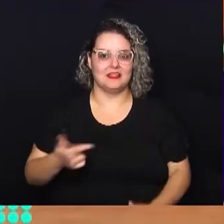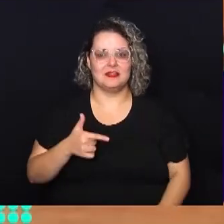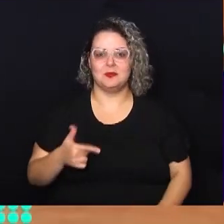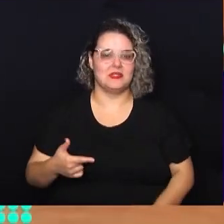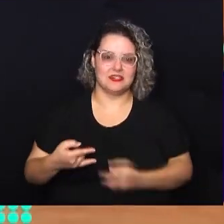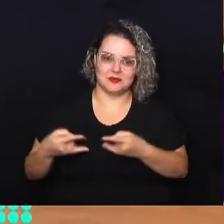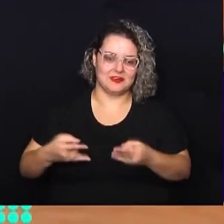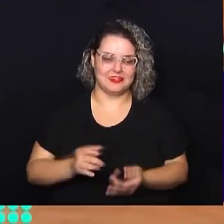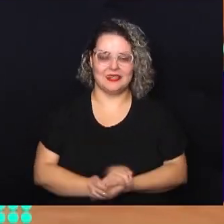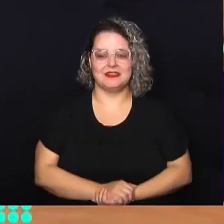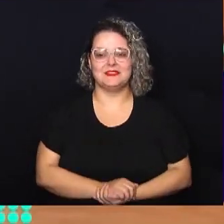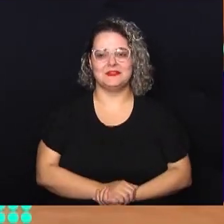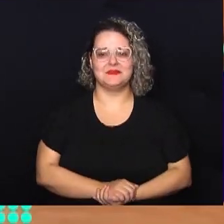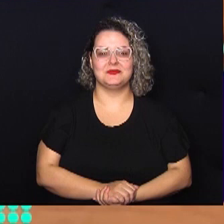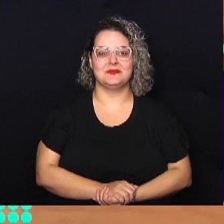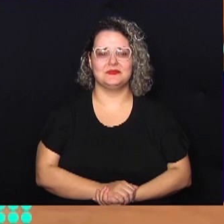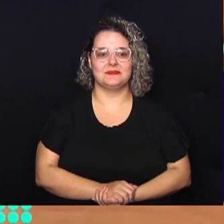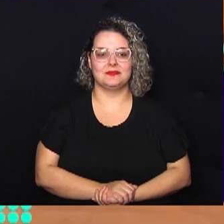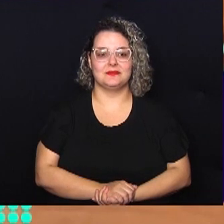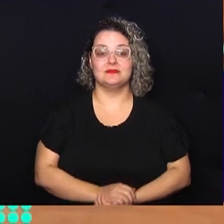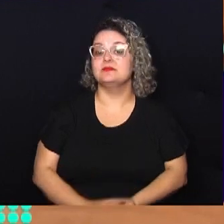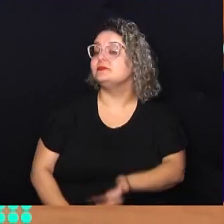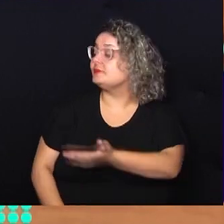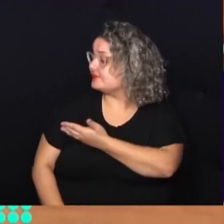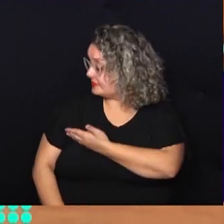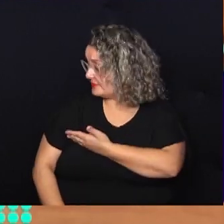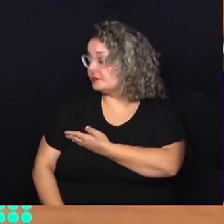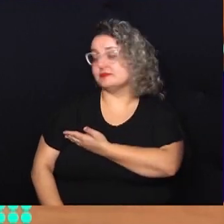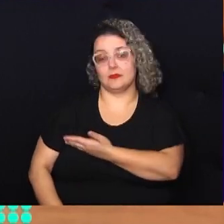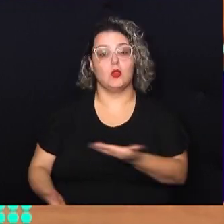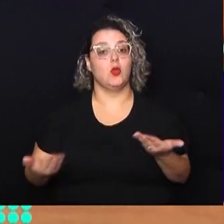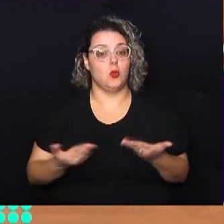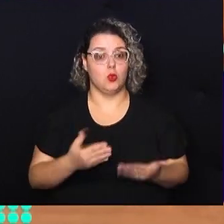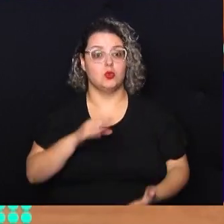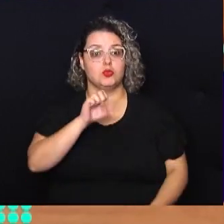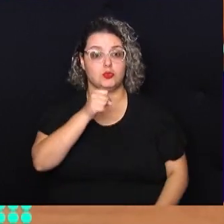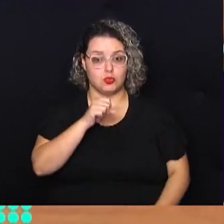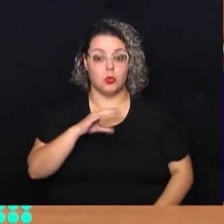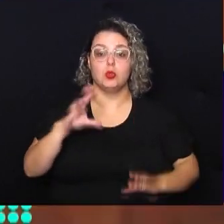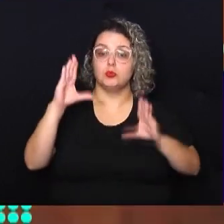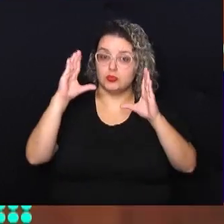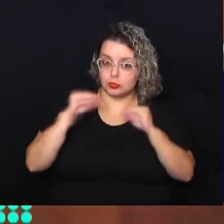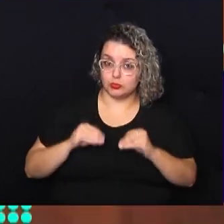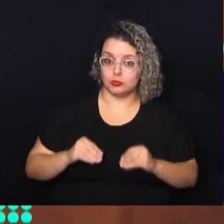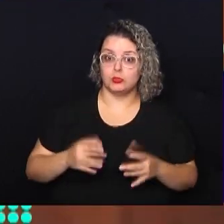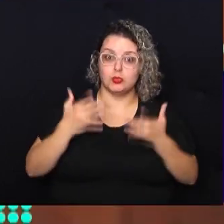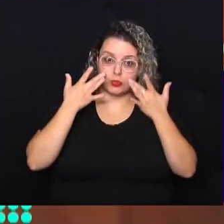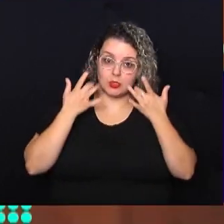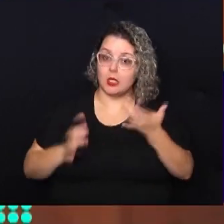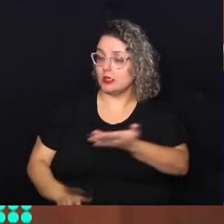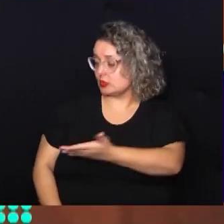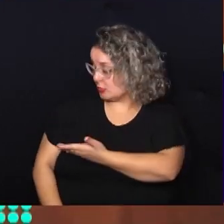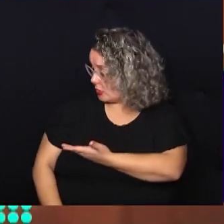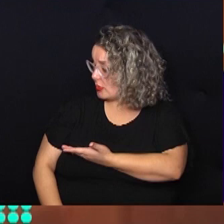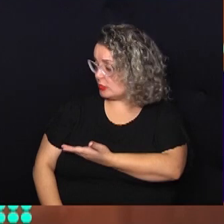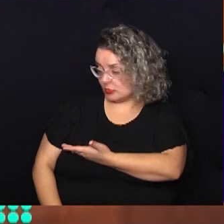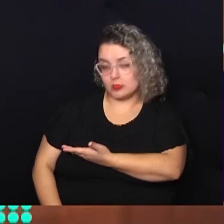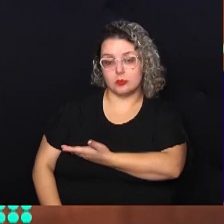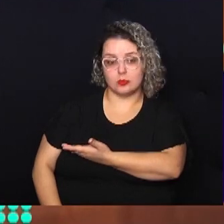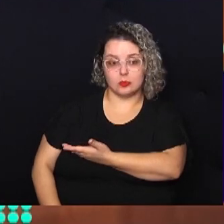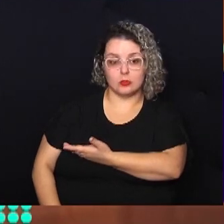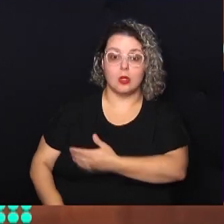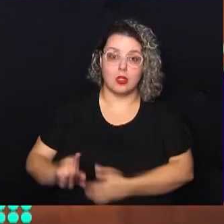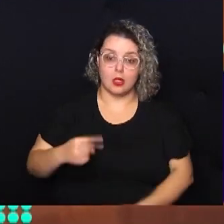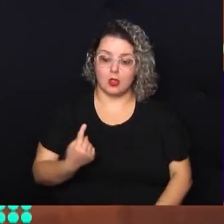ingressos. Provavelmente Saramago, hoje às 8 da noite no Teatro Sesc Campinas. O espetáculo é um